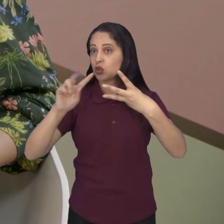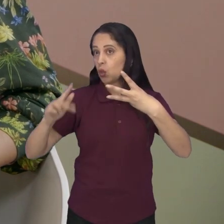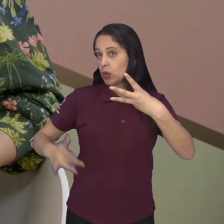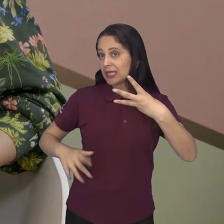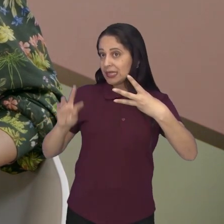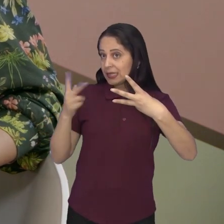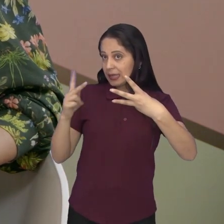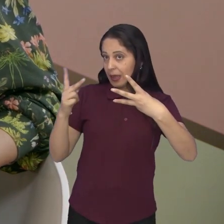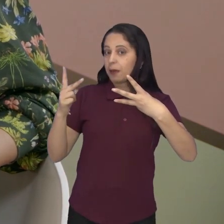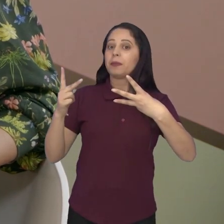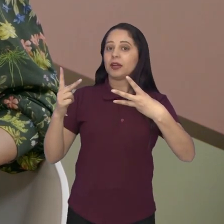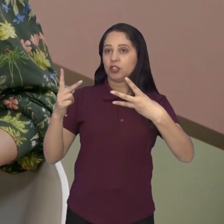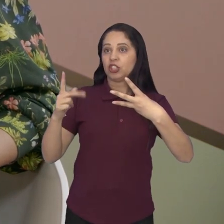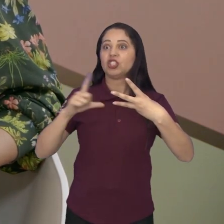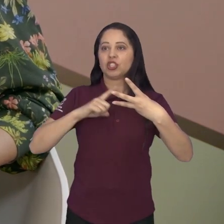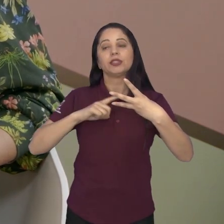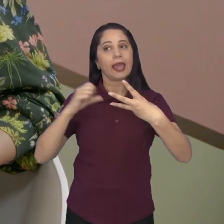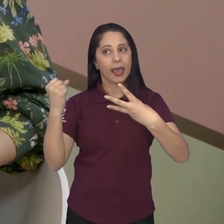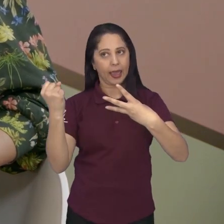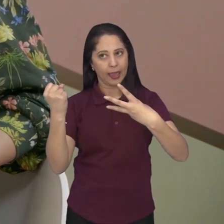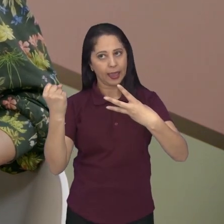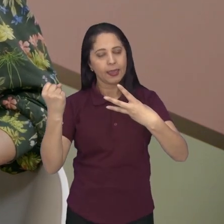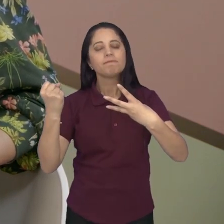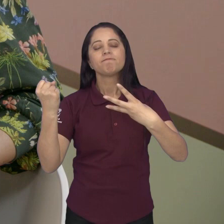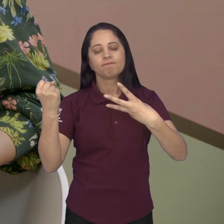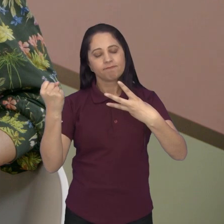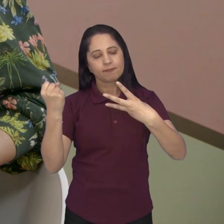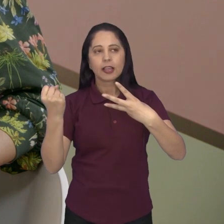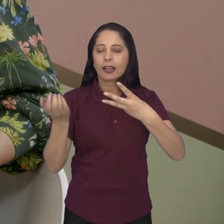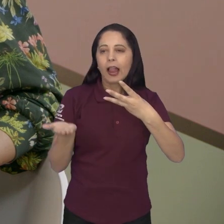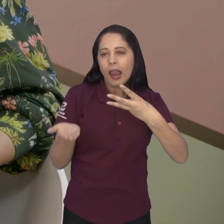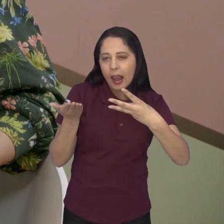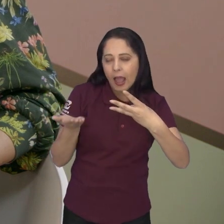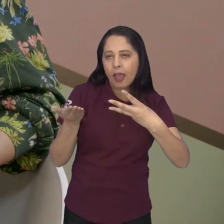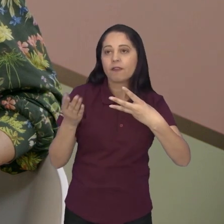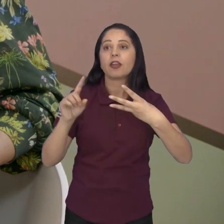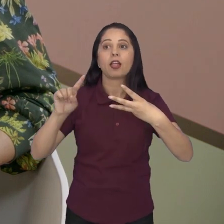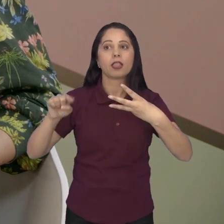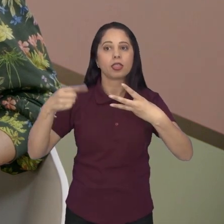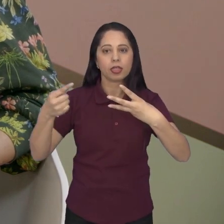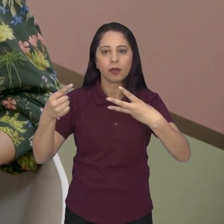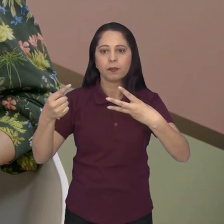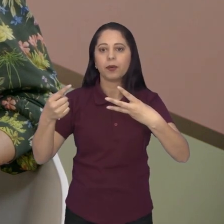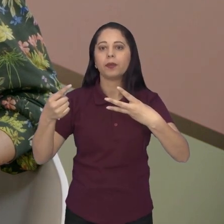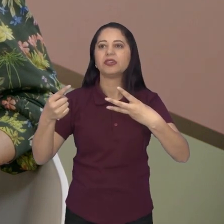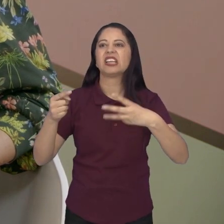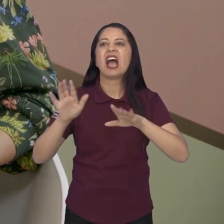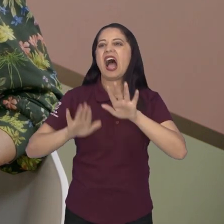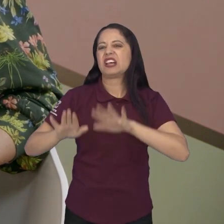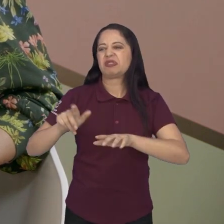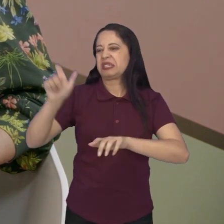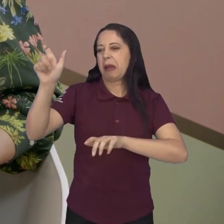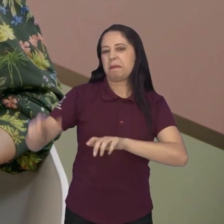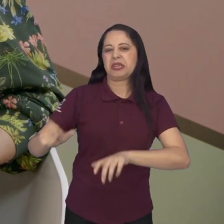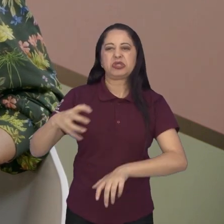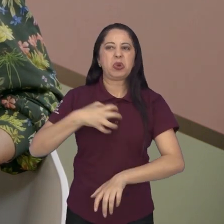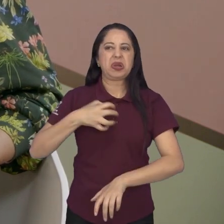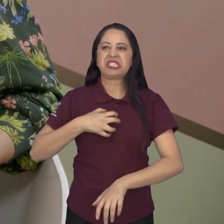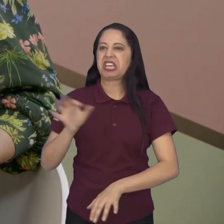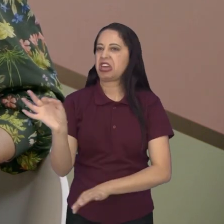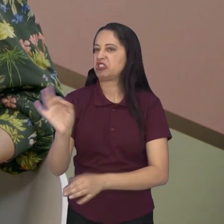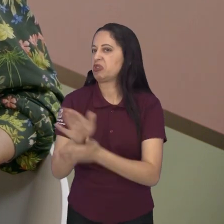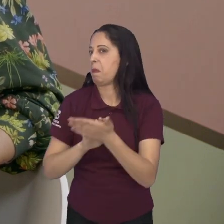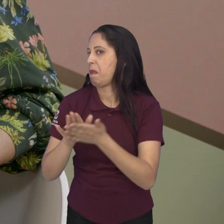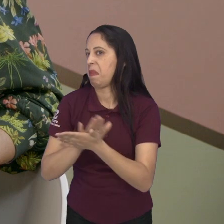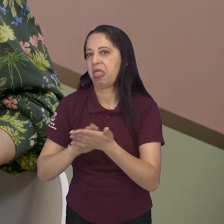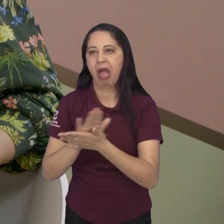duas hepatites que, óbvio que a gente vai ter a fase aguda dela nos primeiros 6 meses. Na maioria das vezes não vai ter manifestação clínica, ou